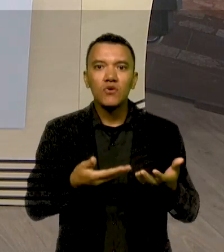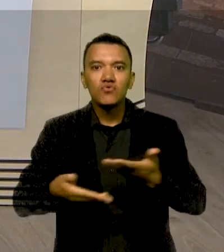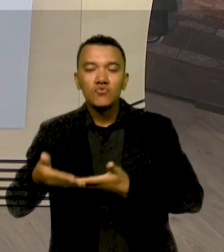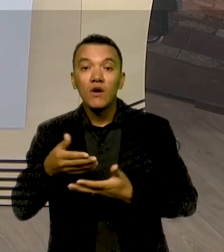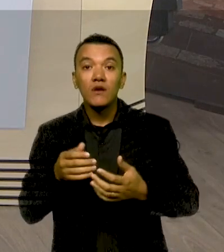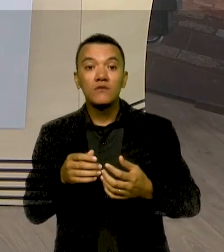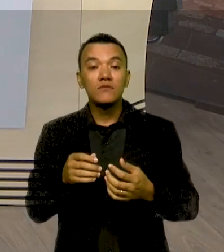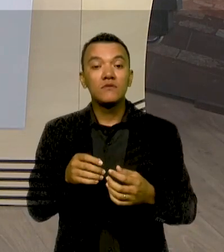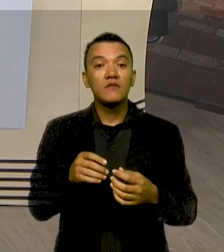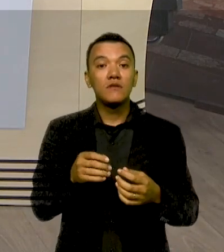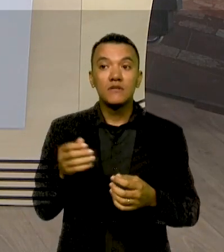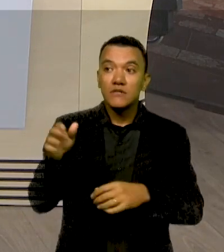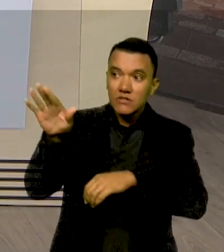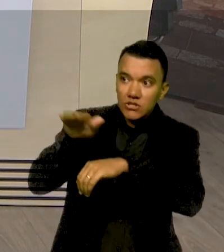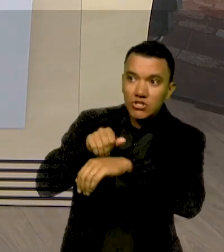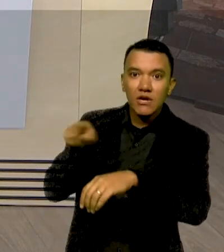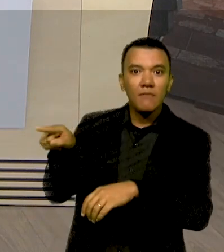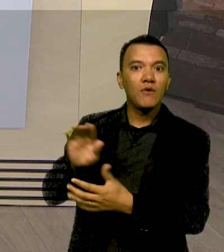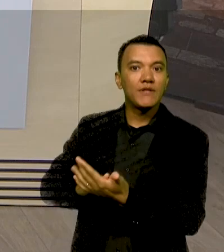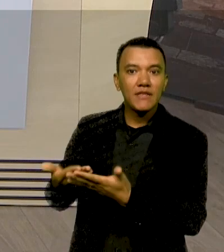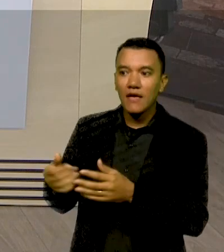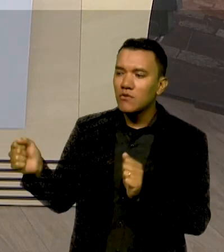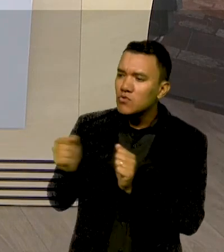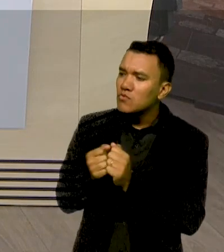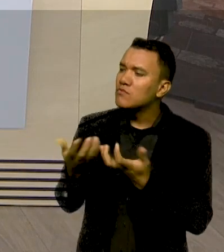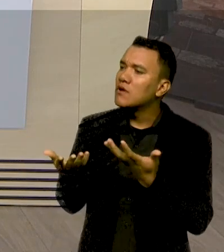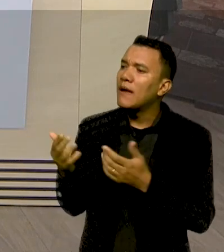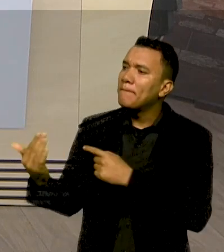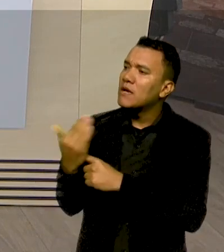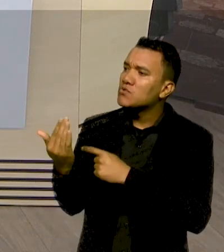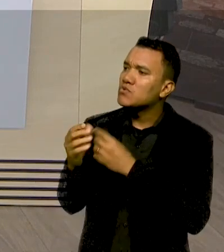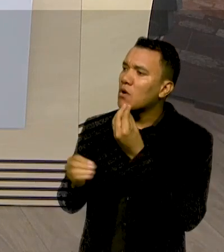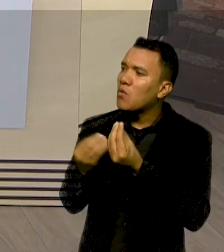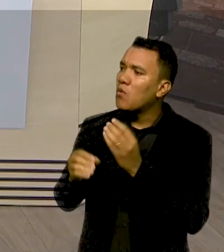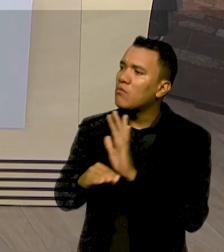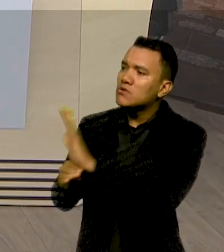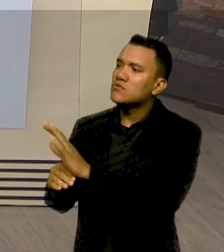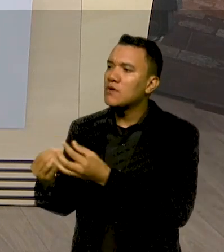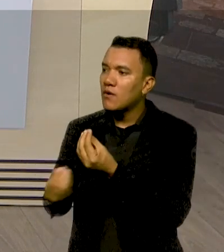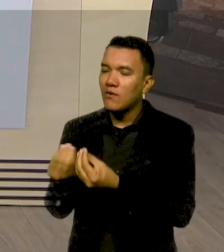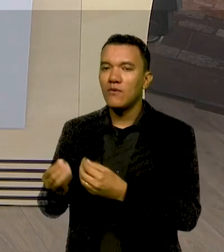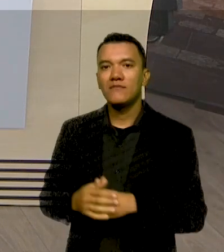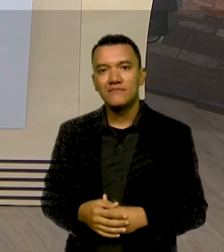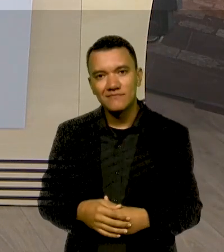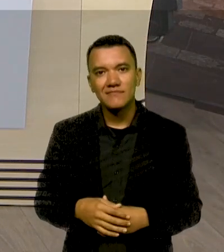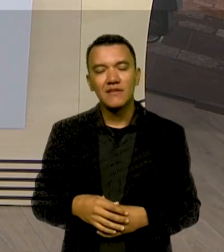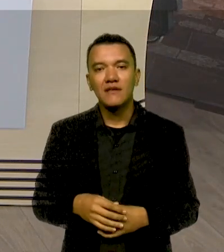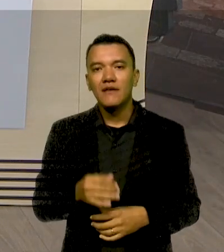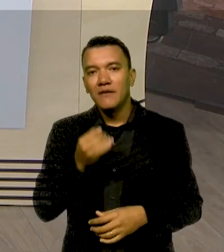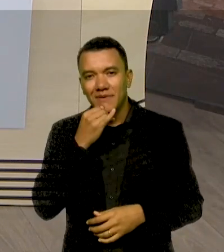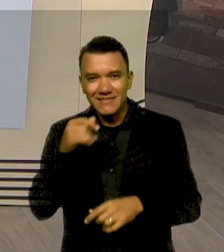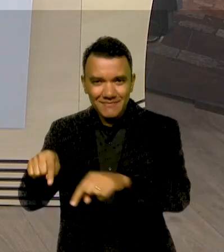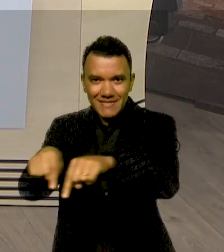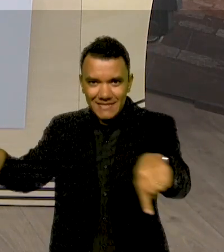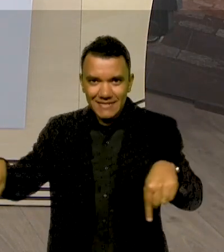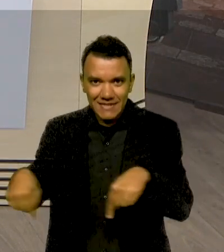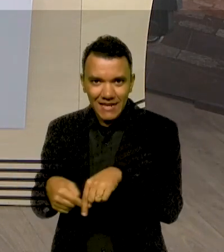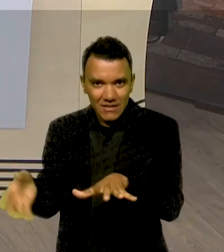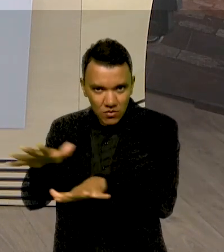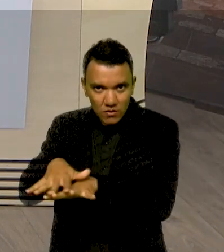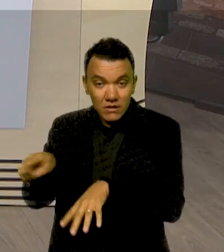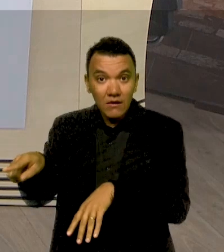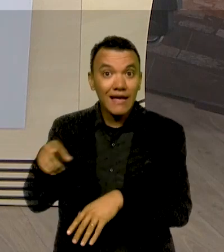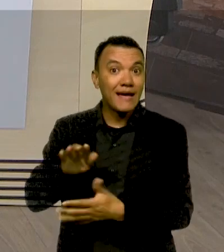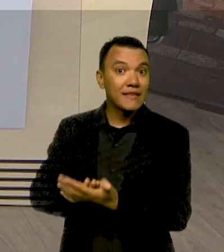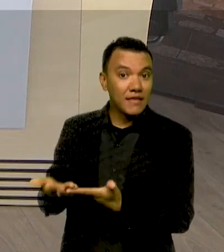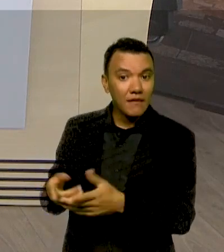junto com o trabalho do intérprete. Esse intérprete que atua nas salas de inclusão, ele também tem uma formação pedagógica,